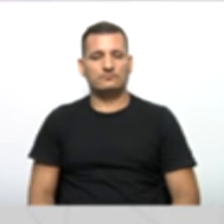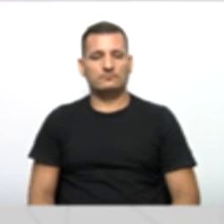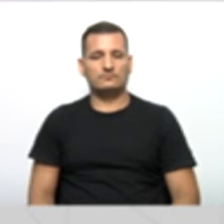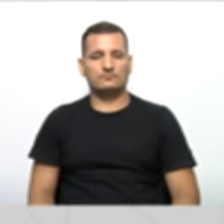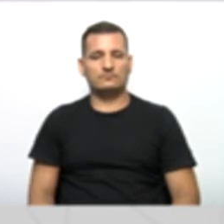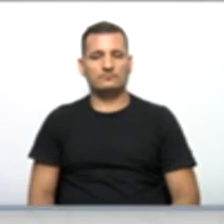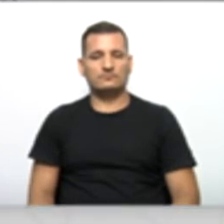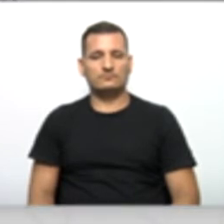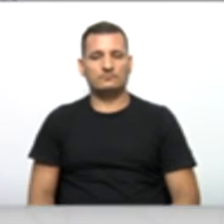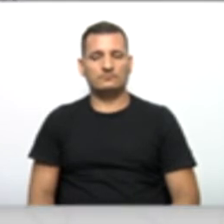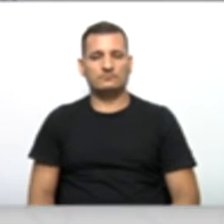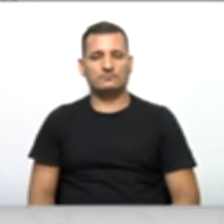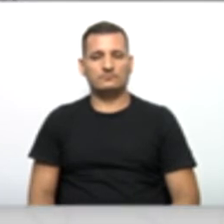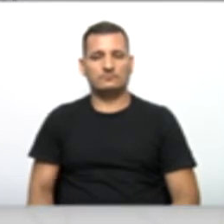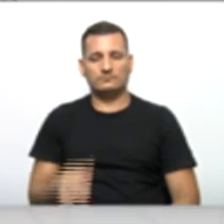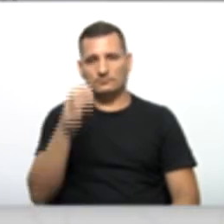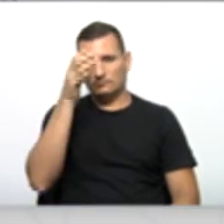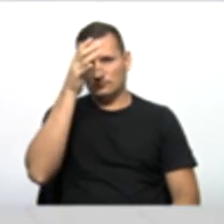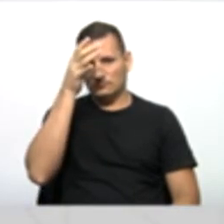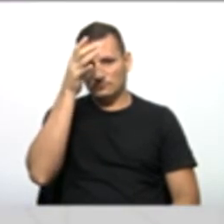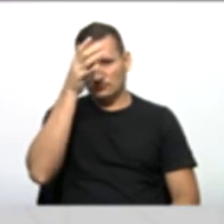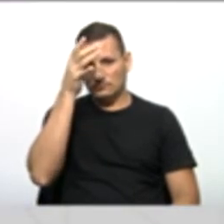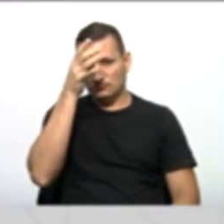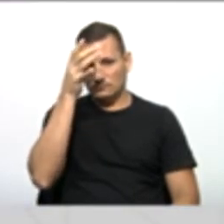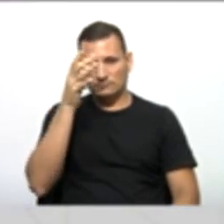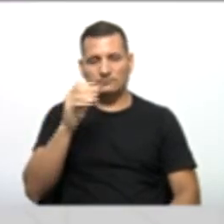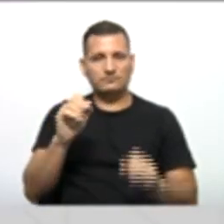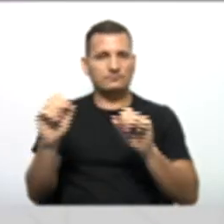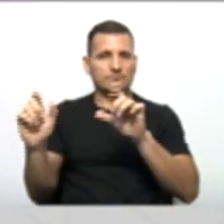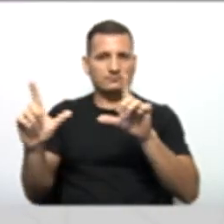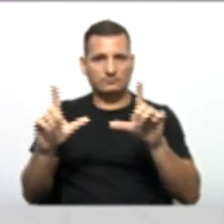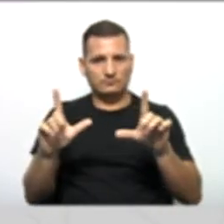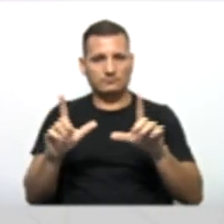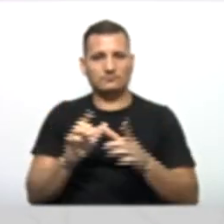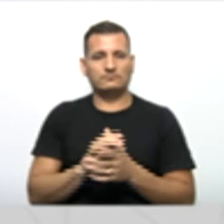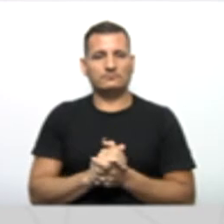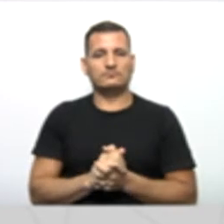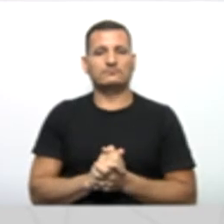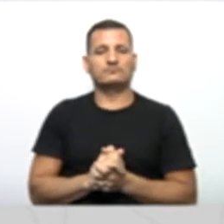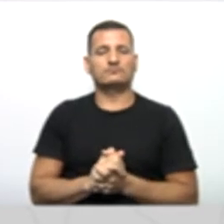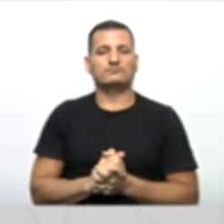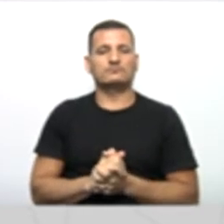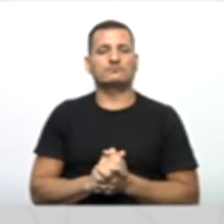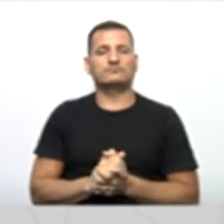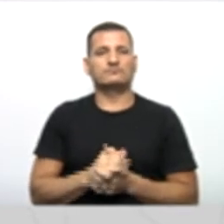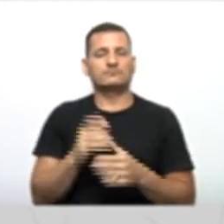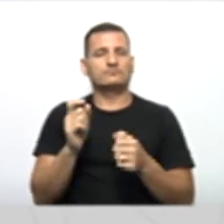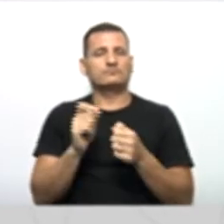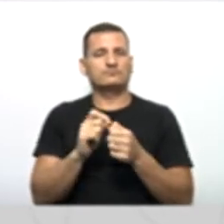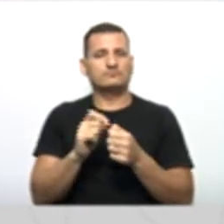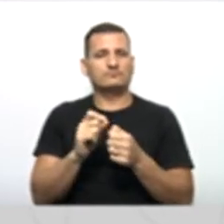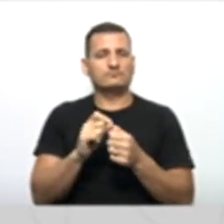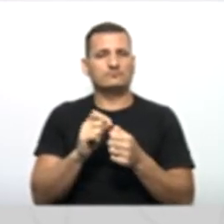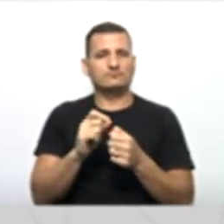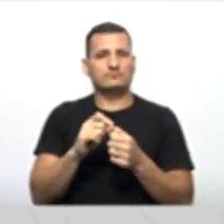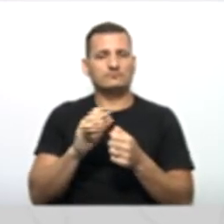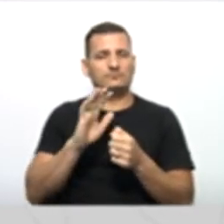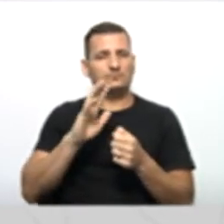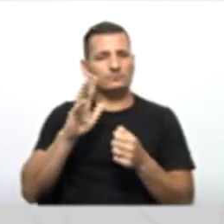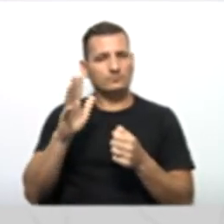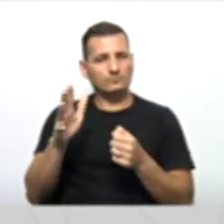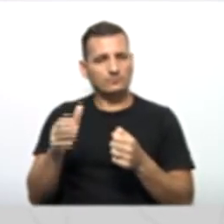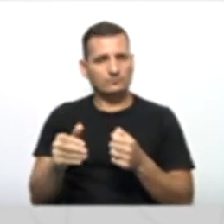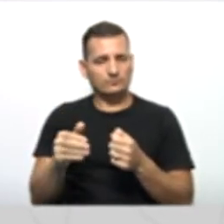e vou abrir a página completa vou executar todas essas ações que nós fizemos agora